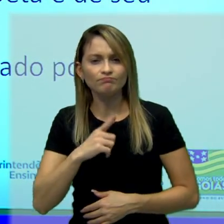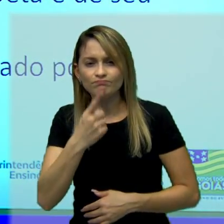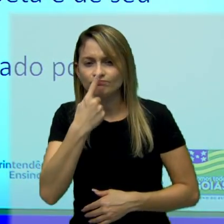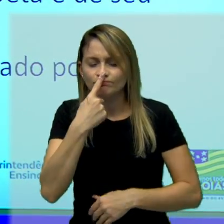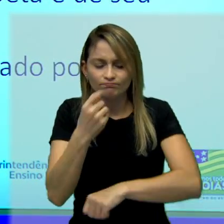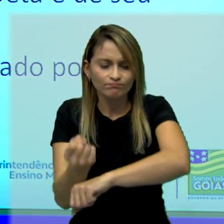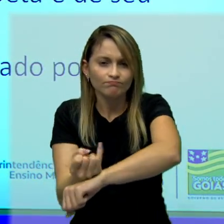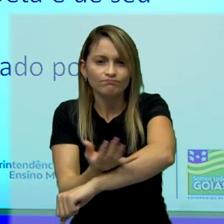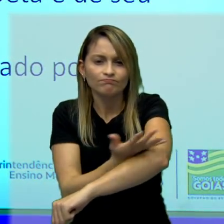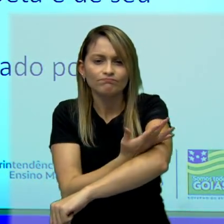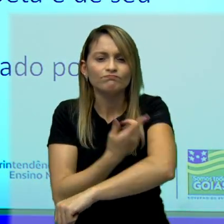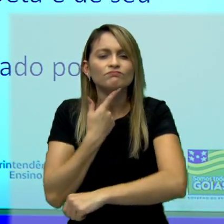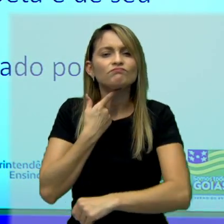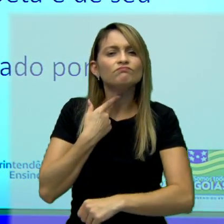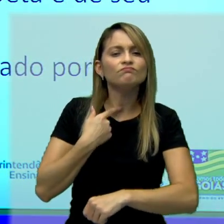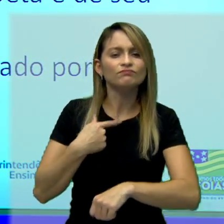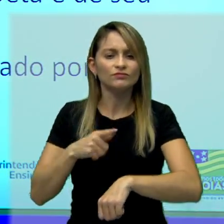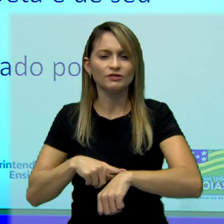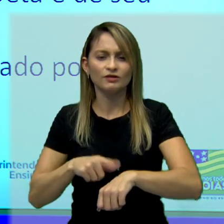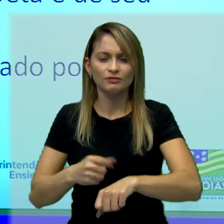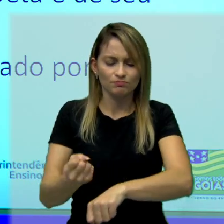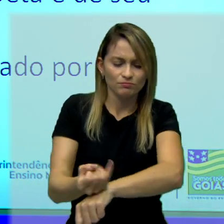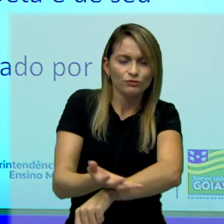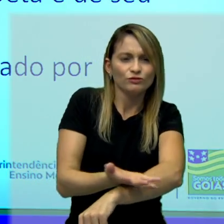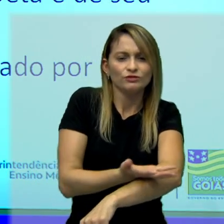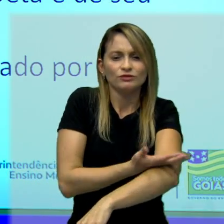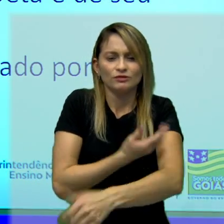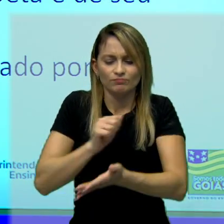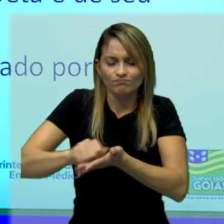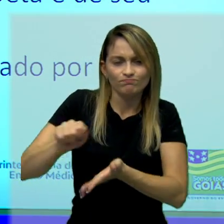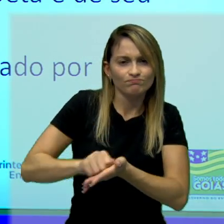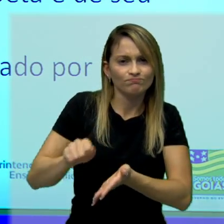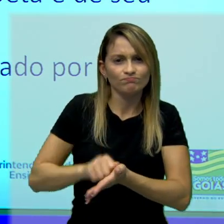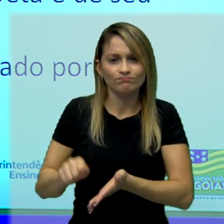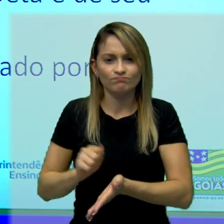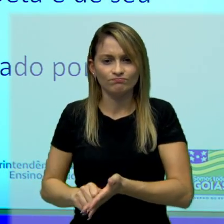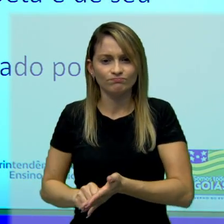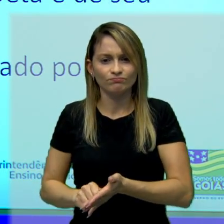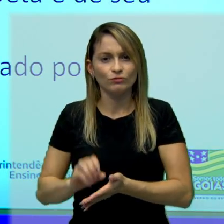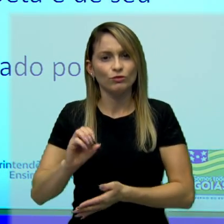de uma inspiração fulminante num momento de extrema emoção.